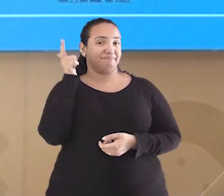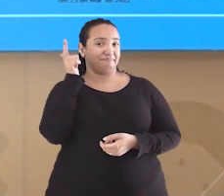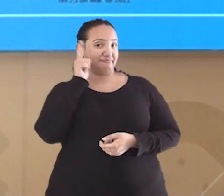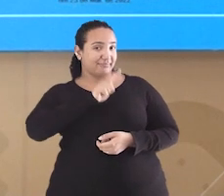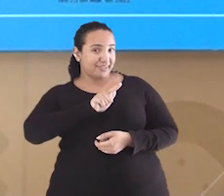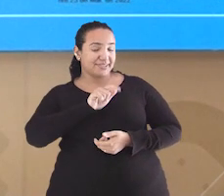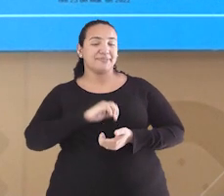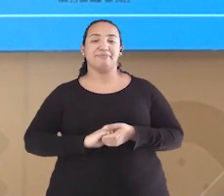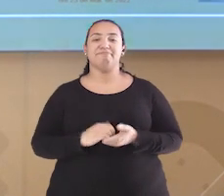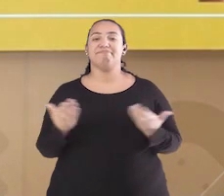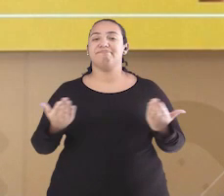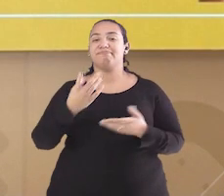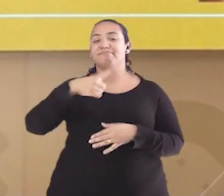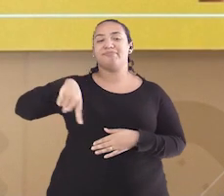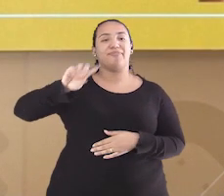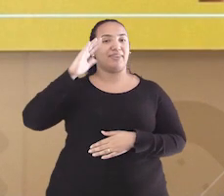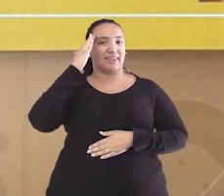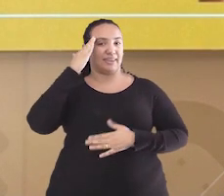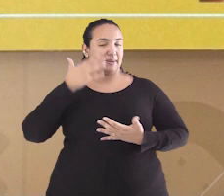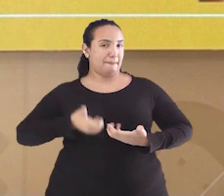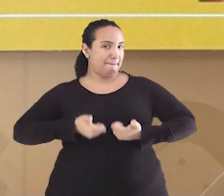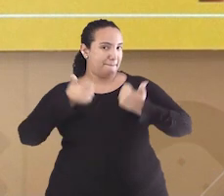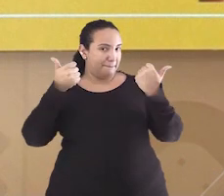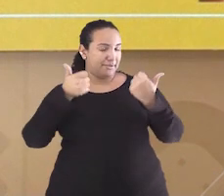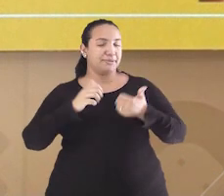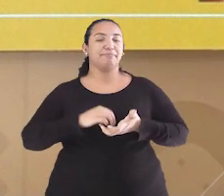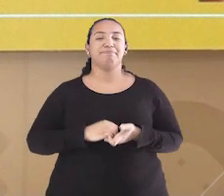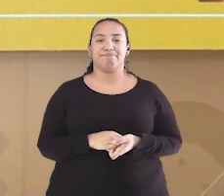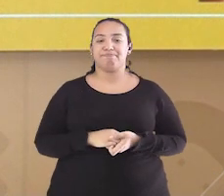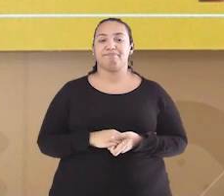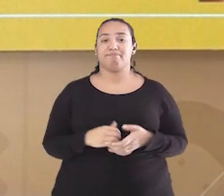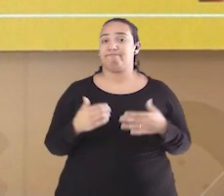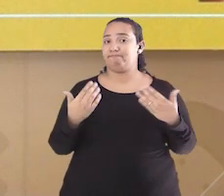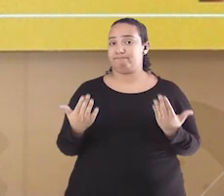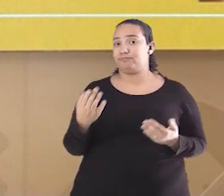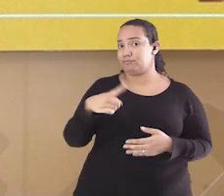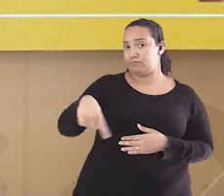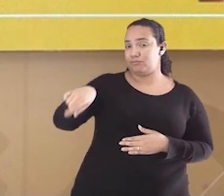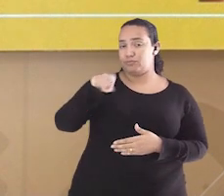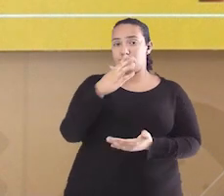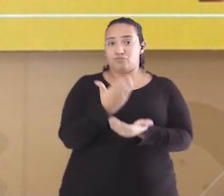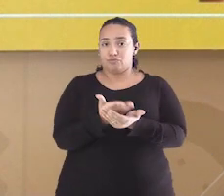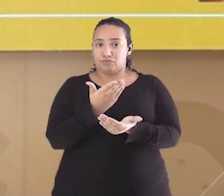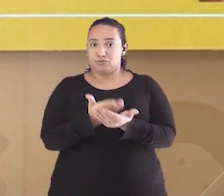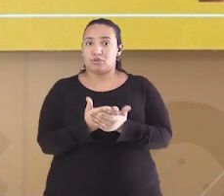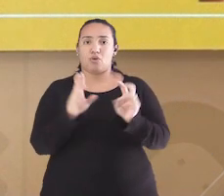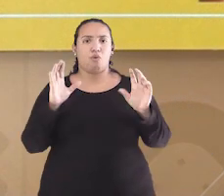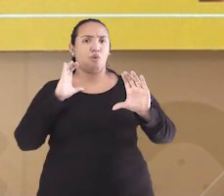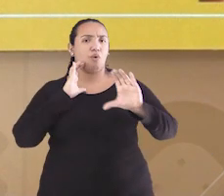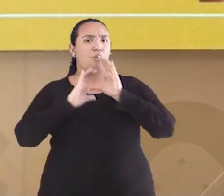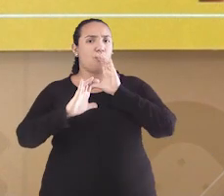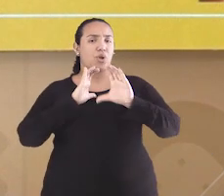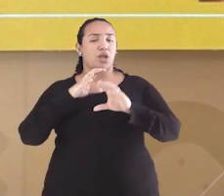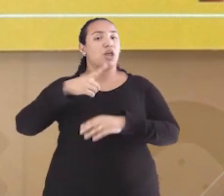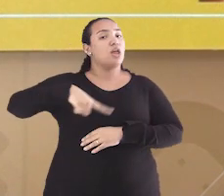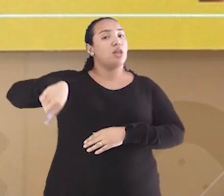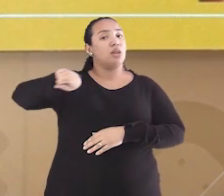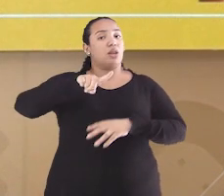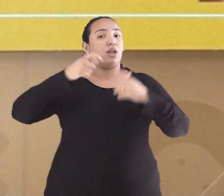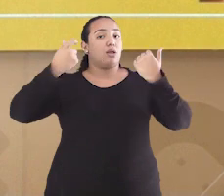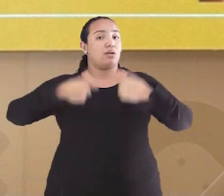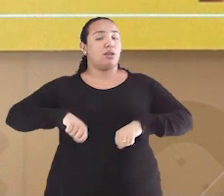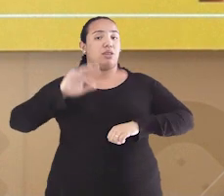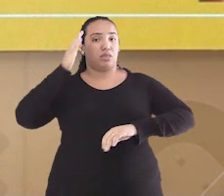Conseguiram? Vamos entender melhor essa situação juntos. Quando estudamos comunicação,